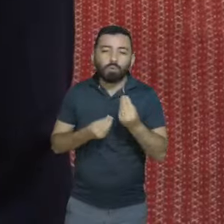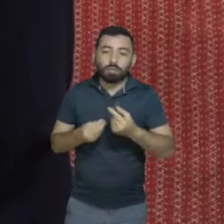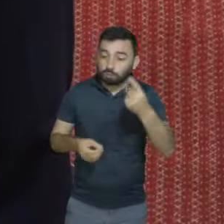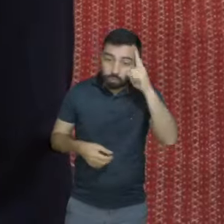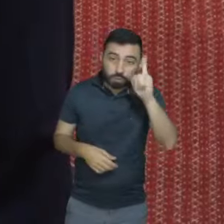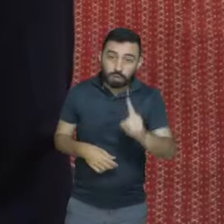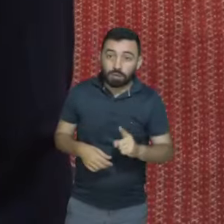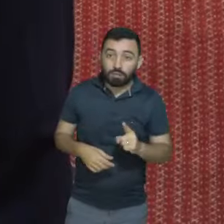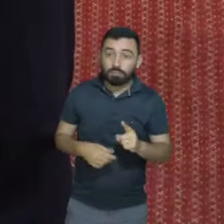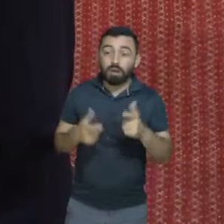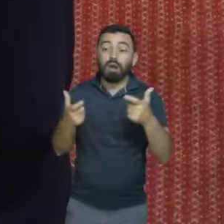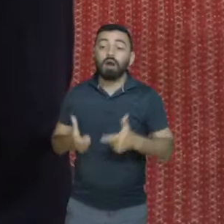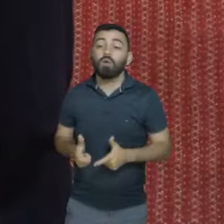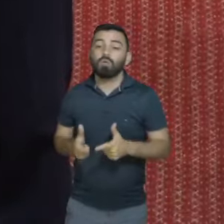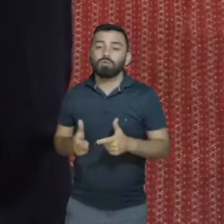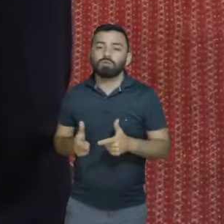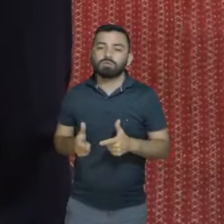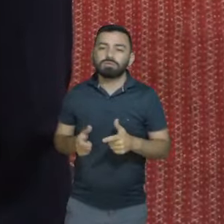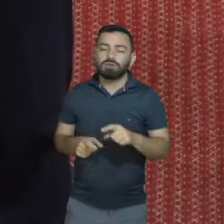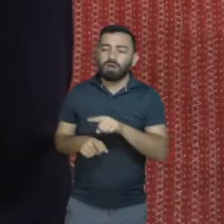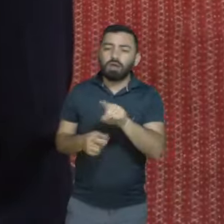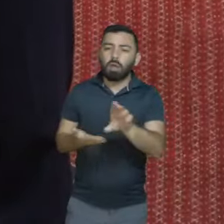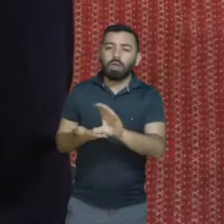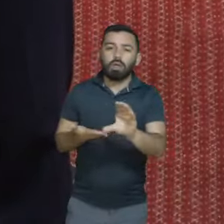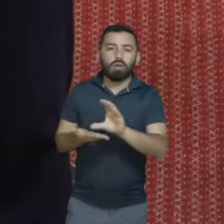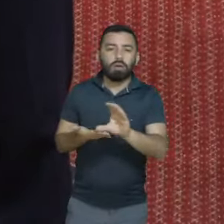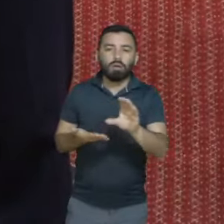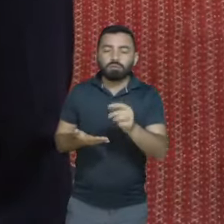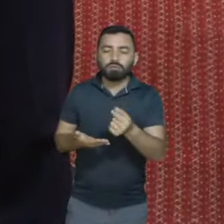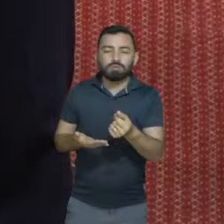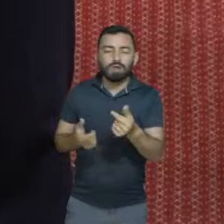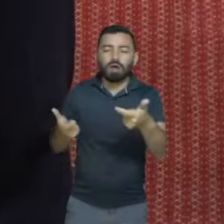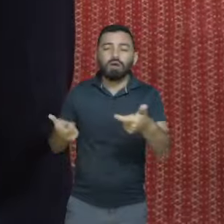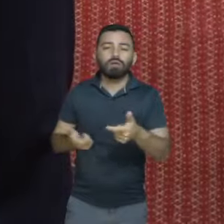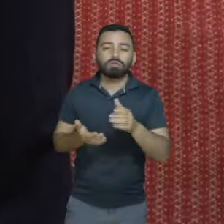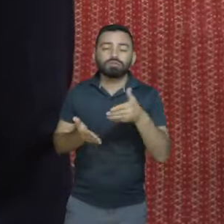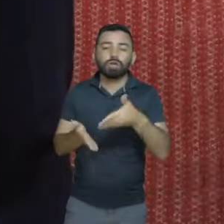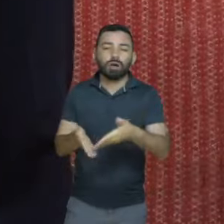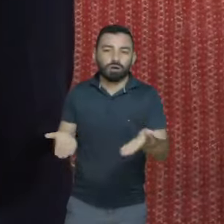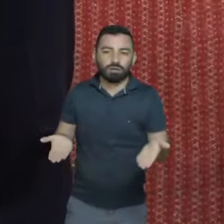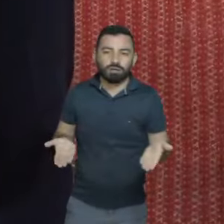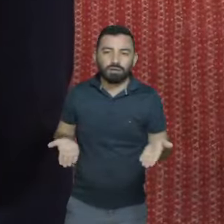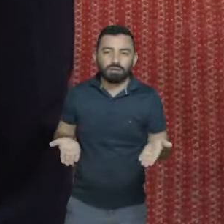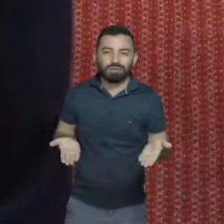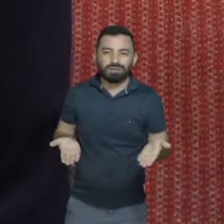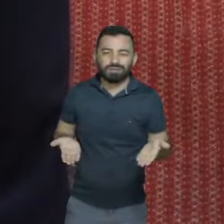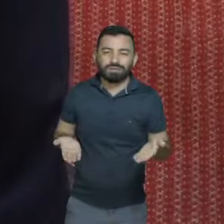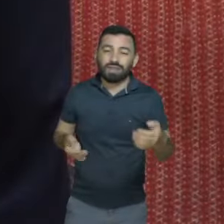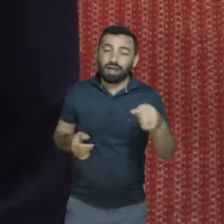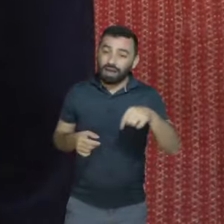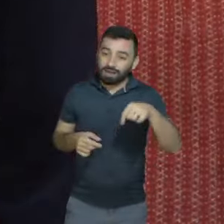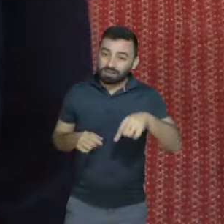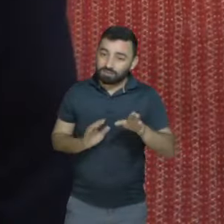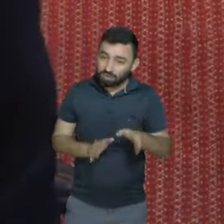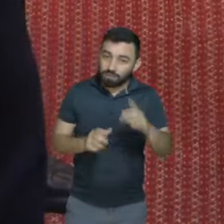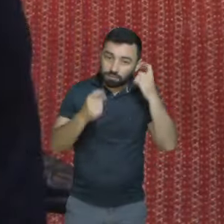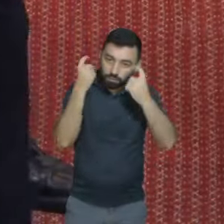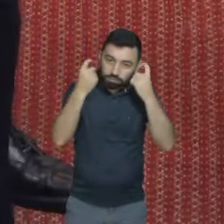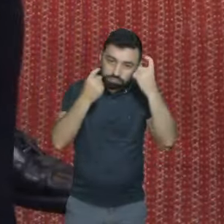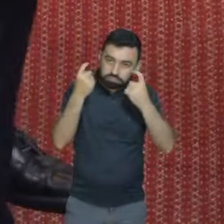conseguiam verificar onde essas transferências iriam. Mas aqui não, aqui já foi tido essa